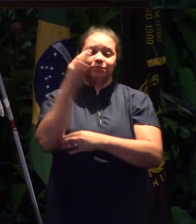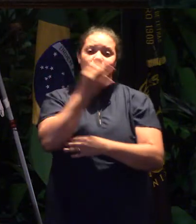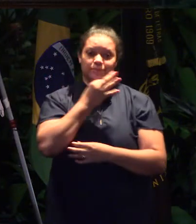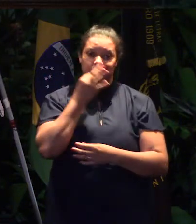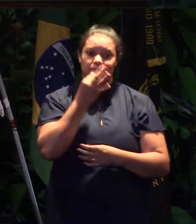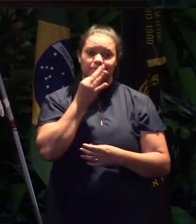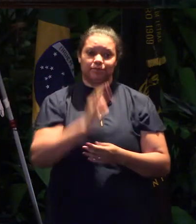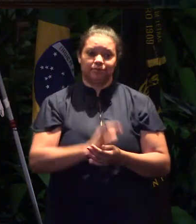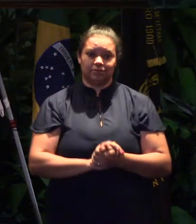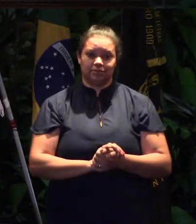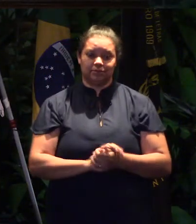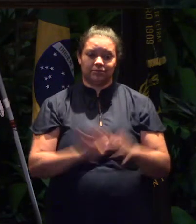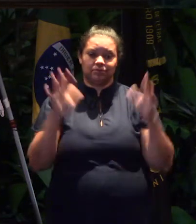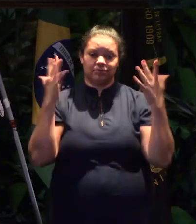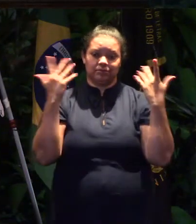música.